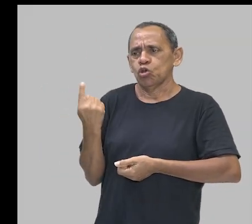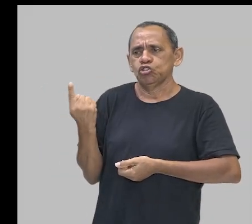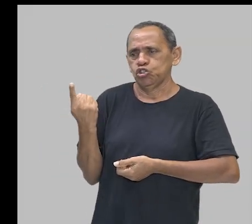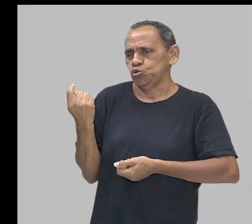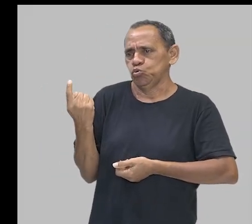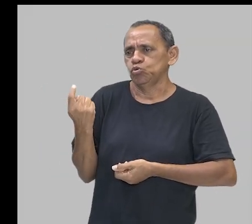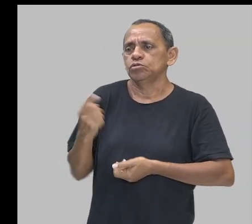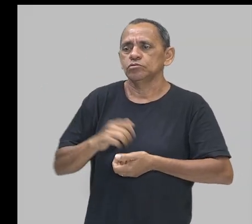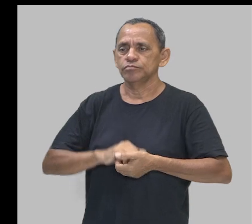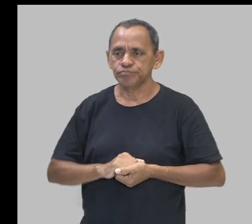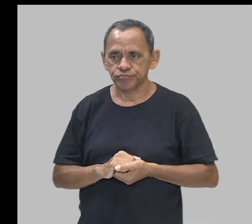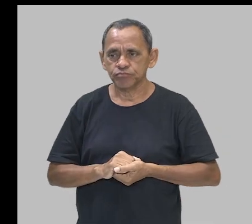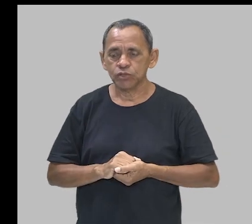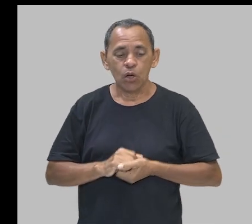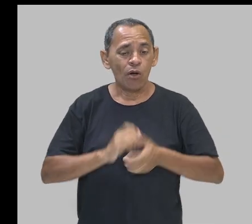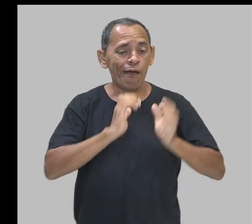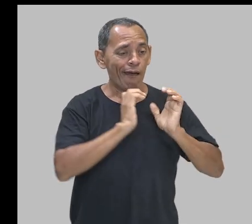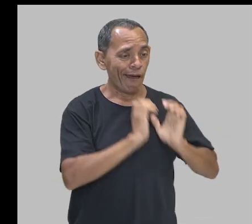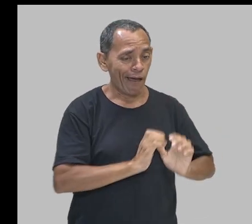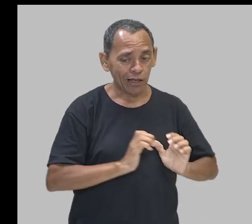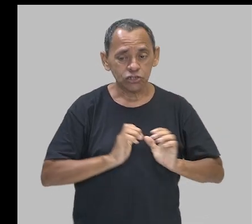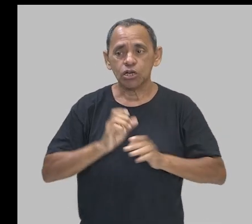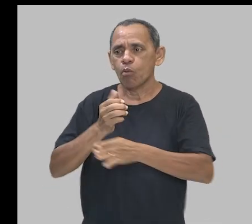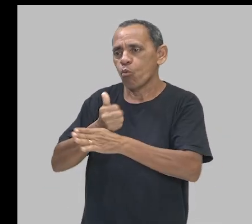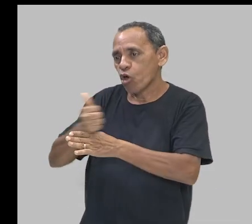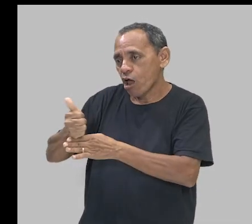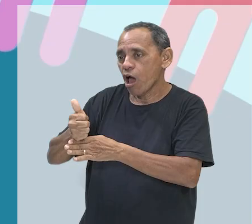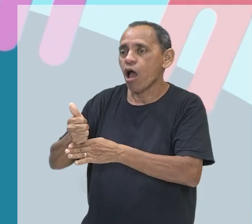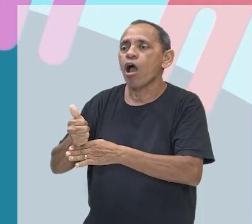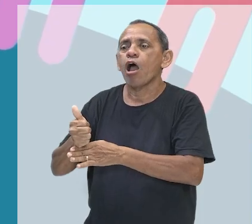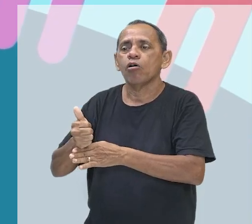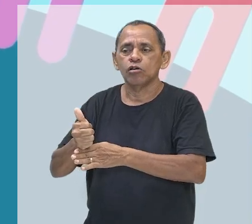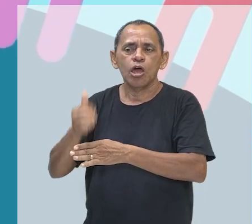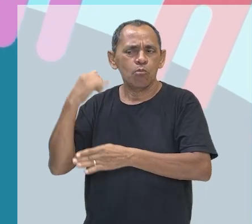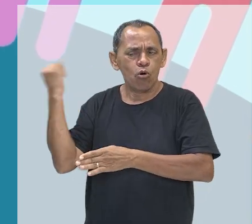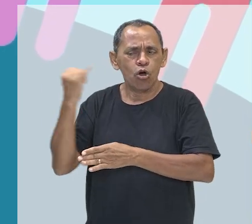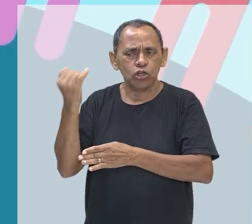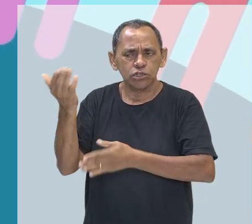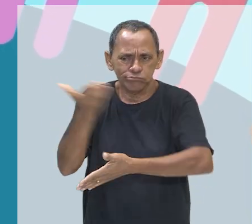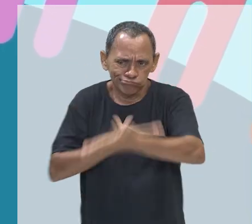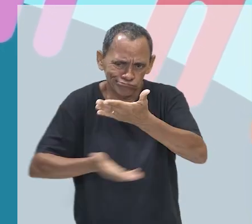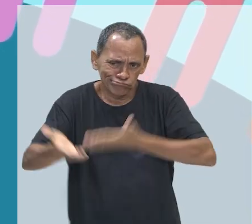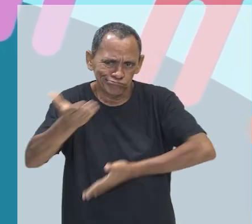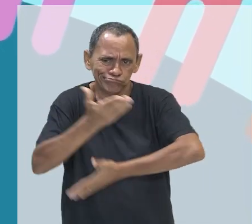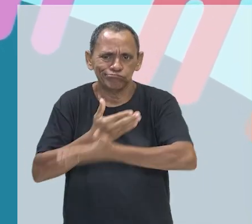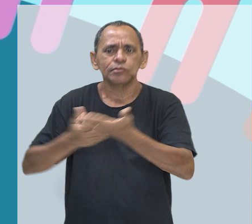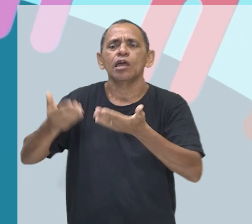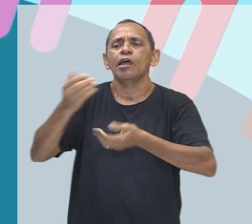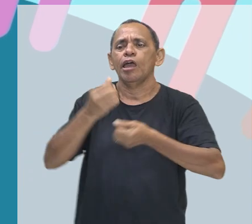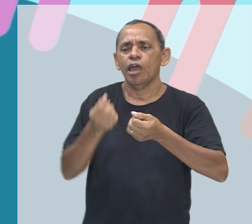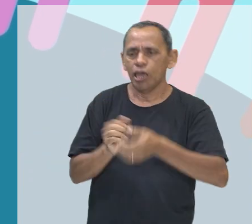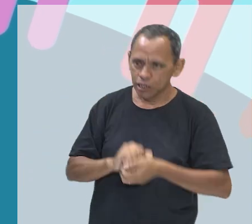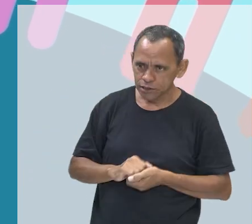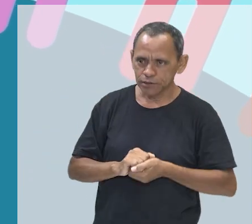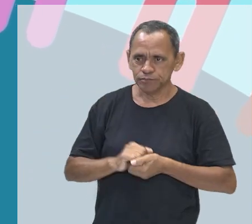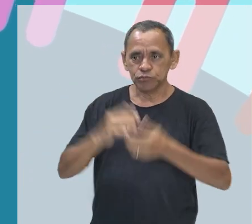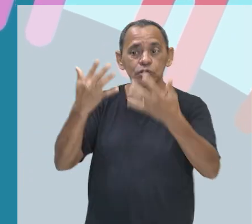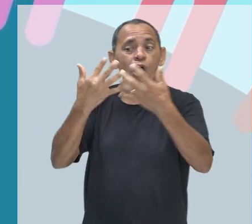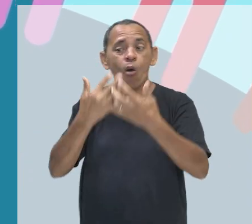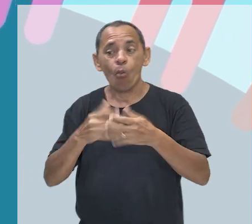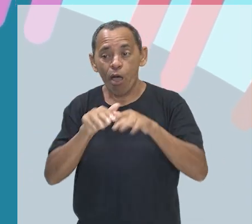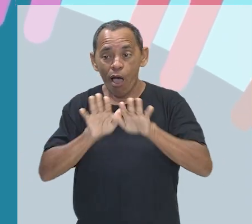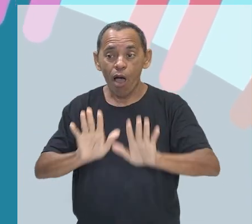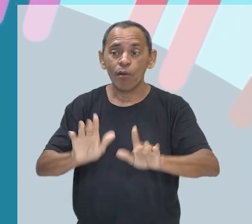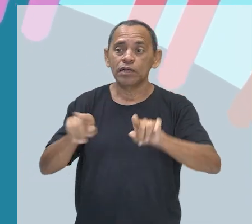a moral são fundamentais para a convivência harmoniosa. Elas nos ajudam a tomar decisões justas e agir